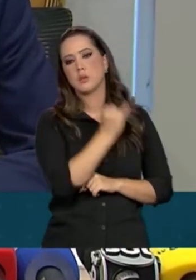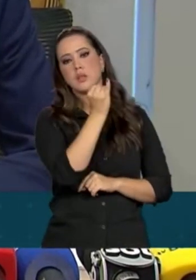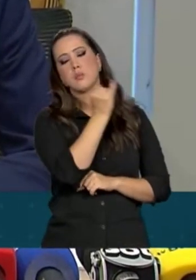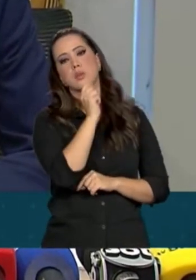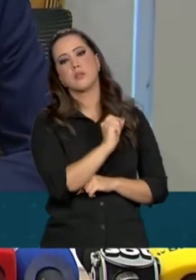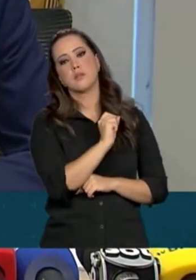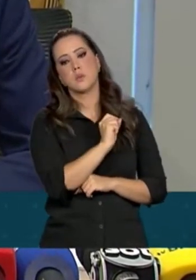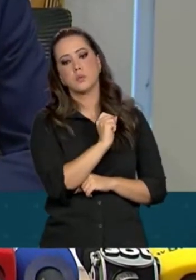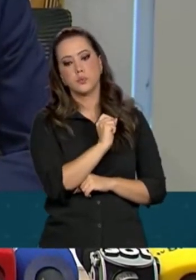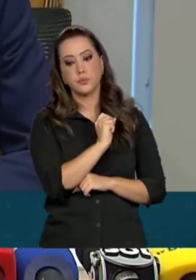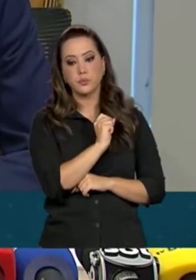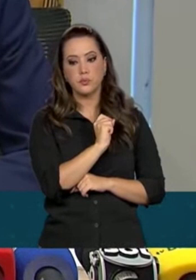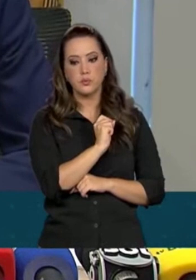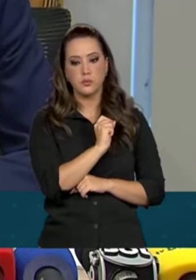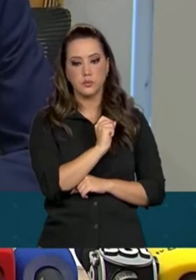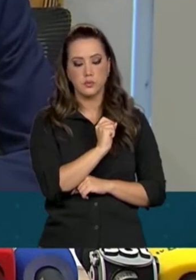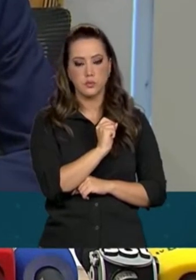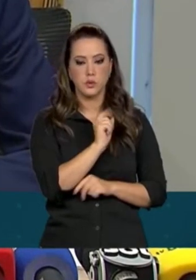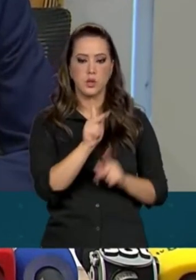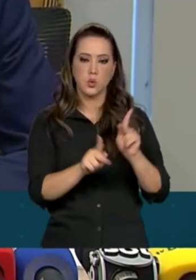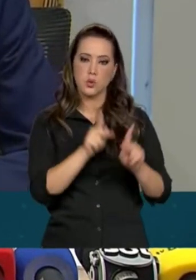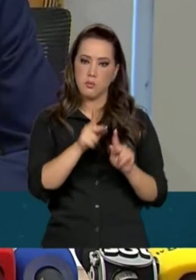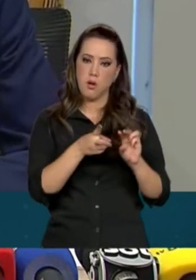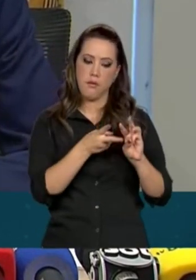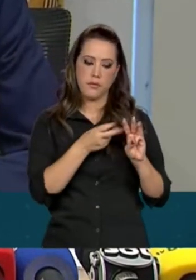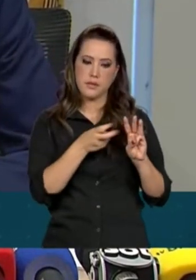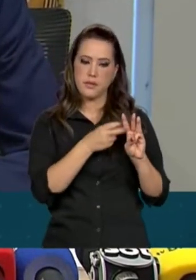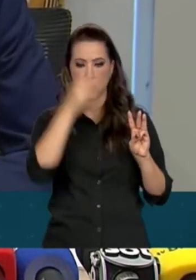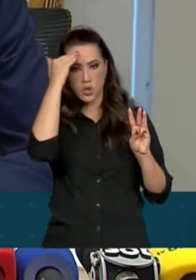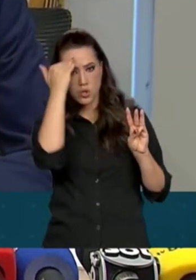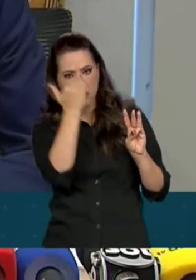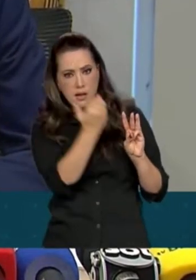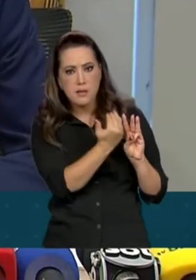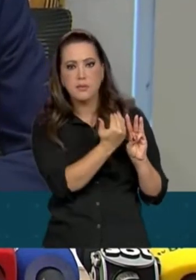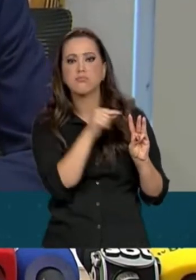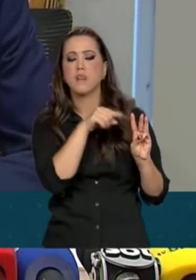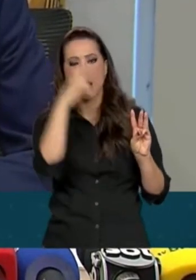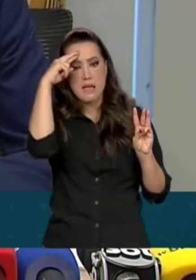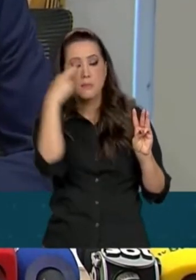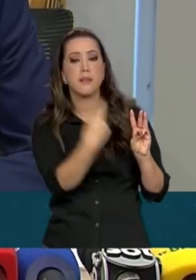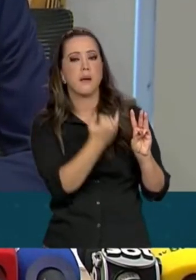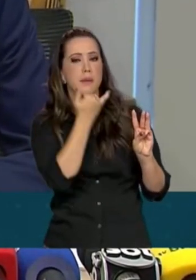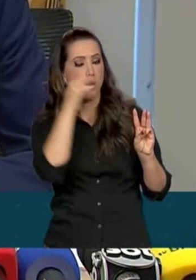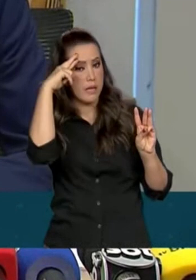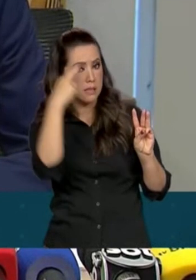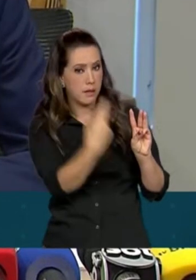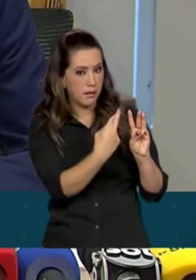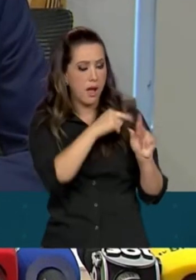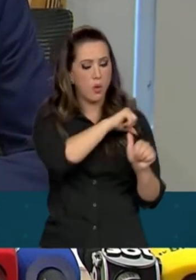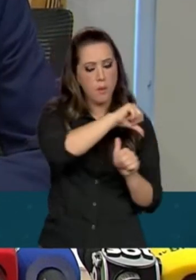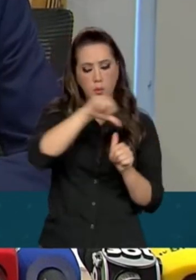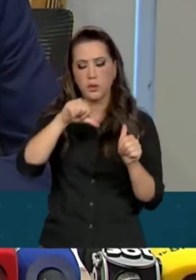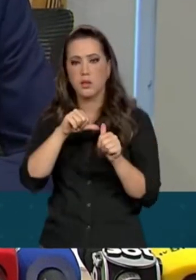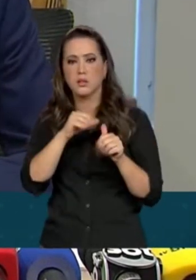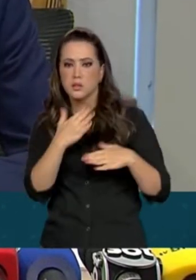importância dos povos indígenas sendo respeitados, de haver uma transição justa